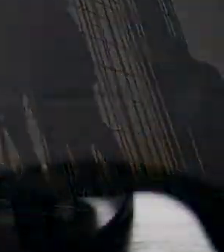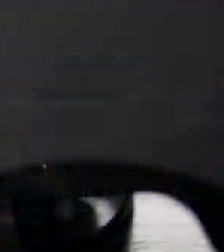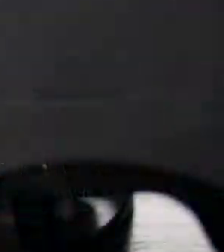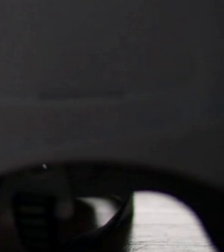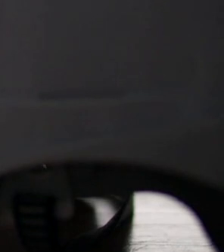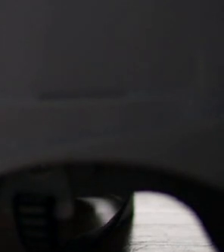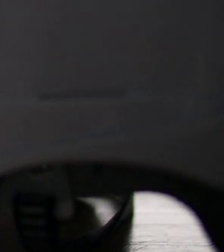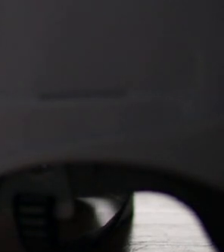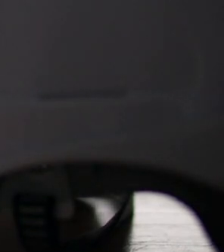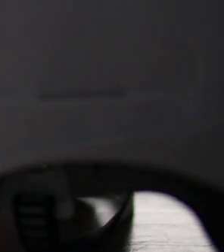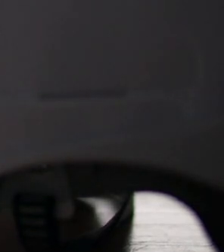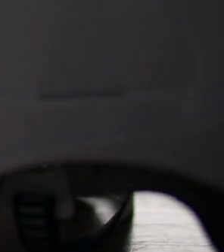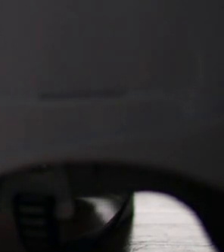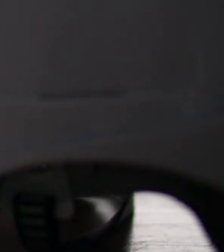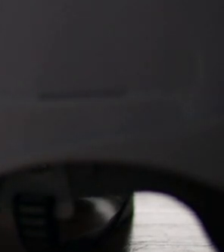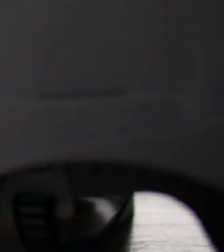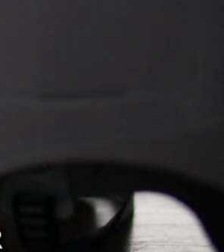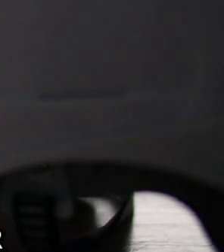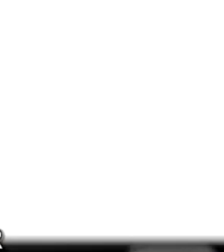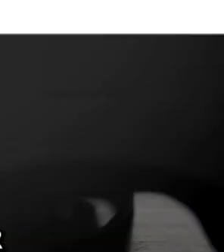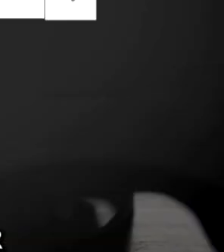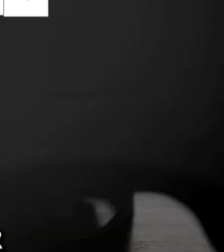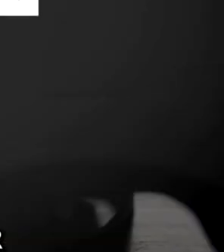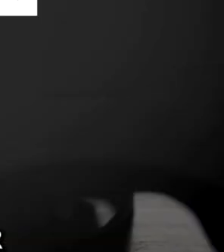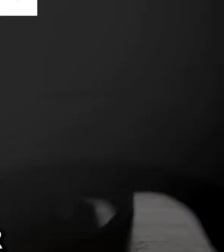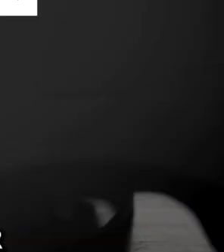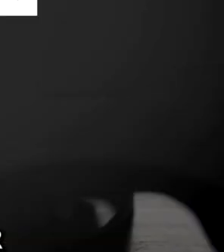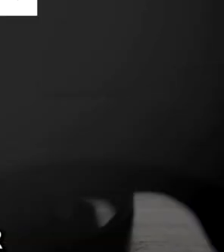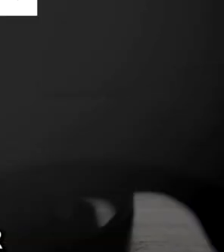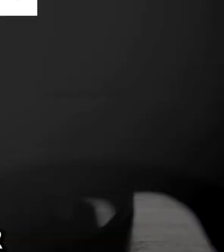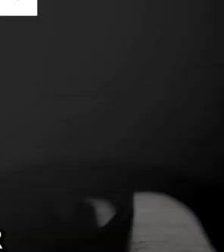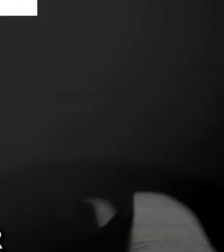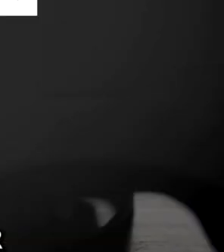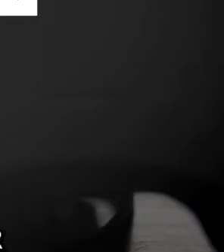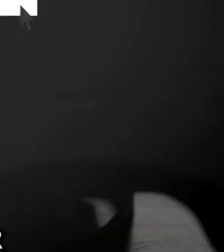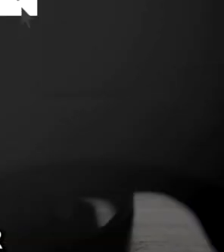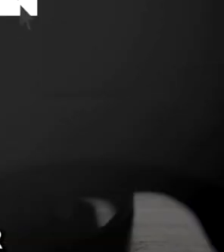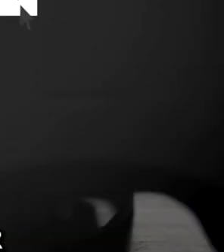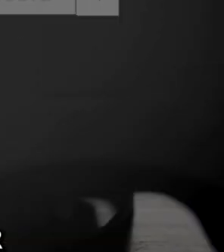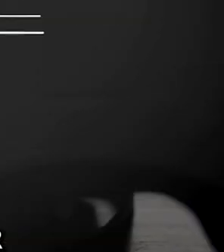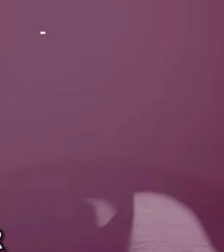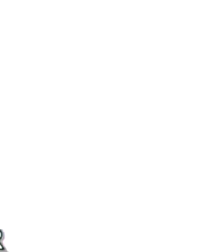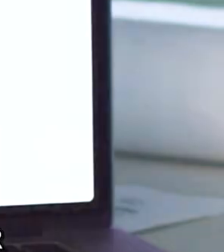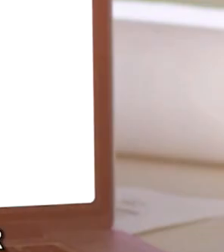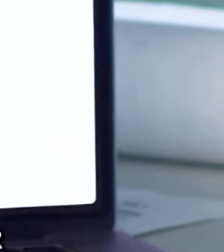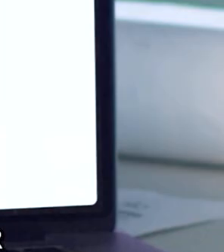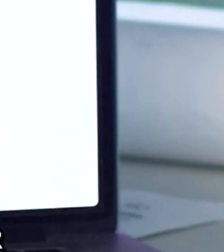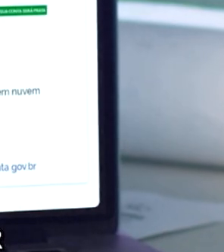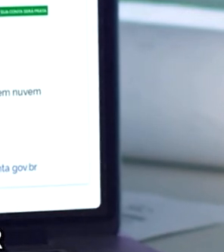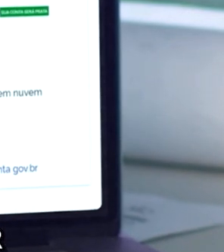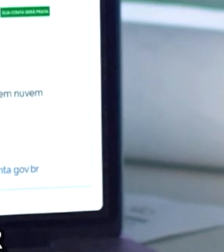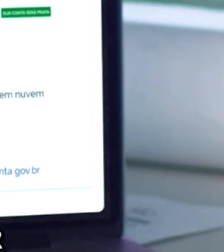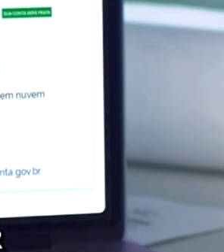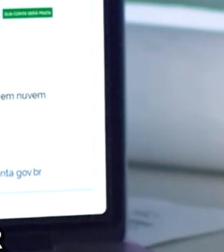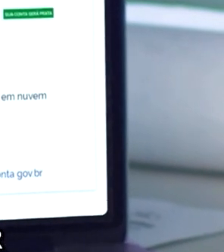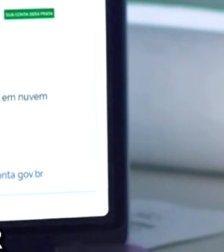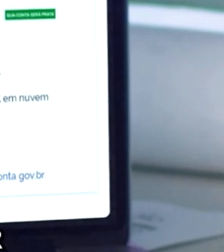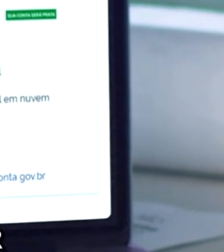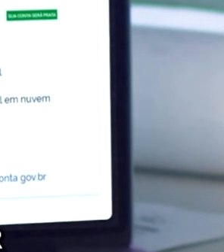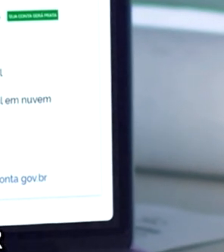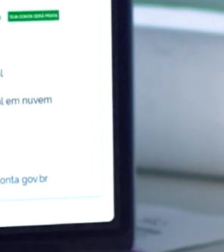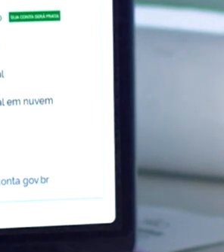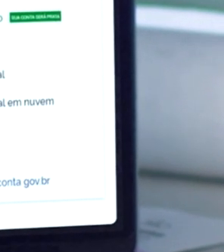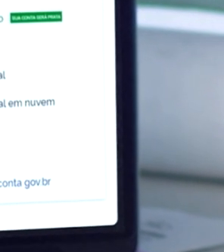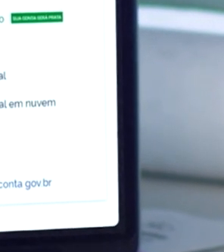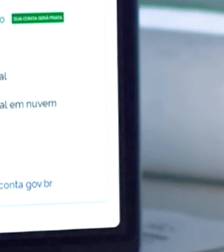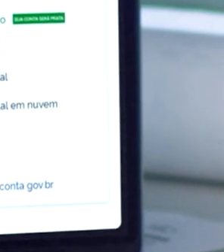O sistema é muito simples. Basta que gestores municipais e estaduais acessem a plataforma utilizando o login